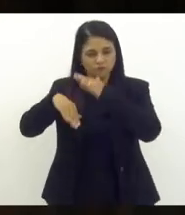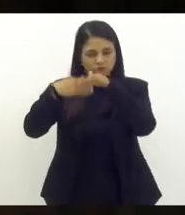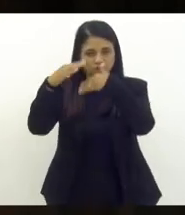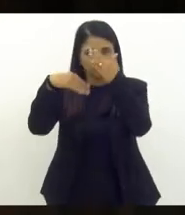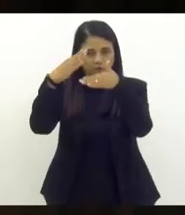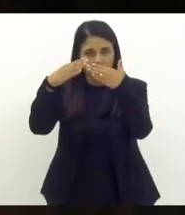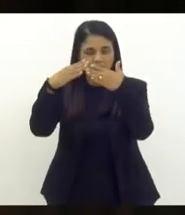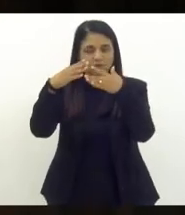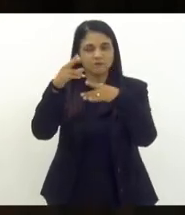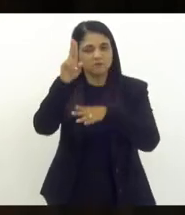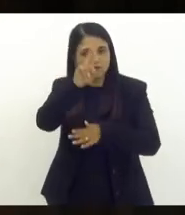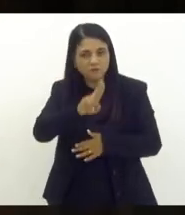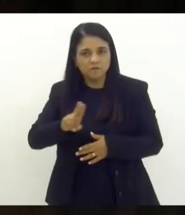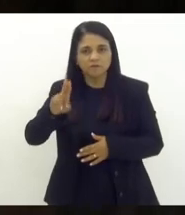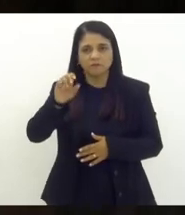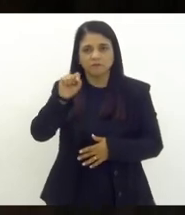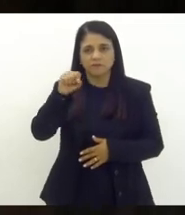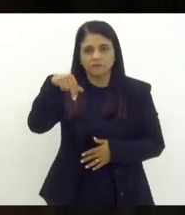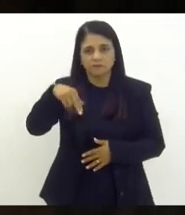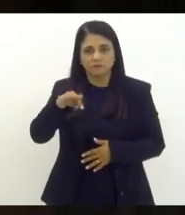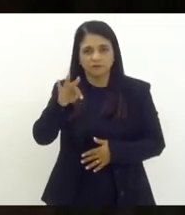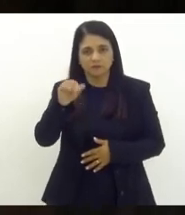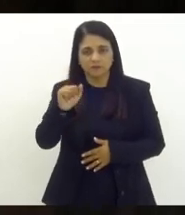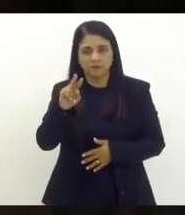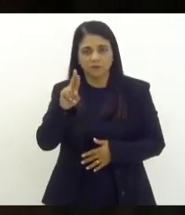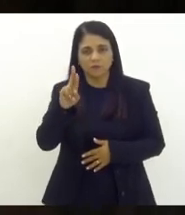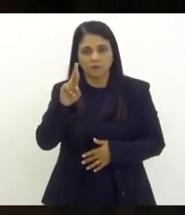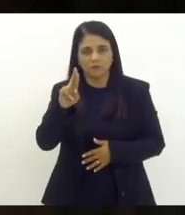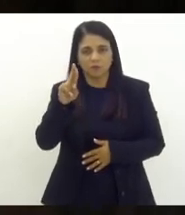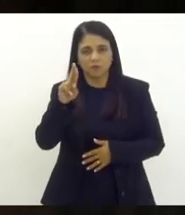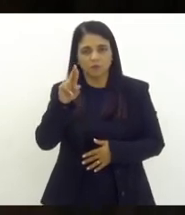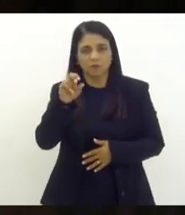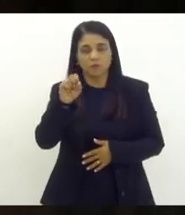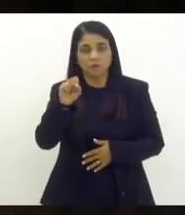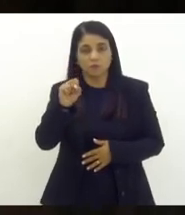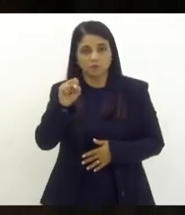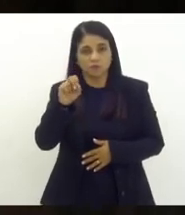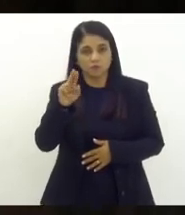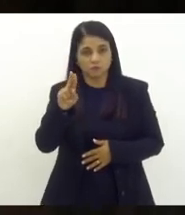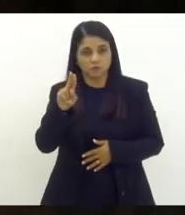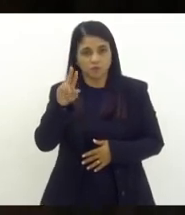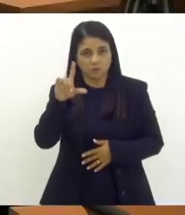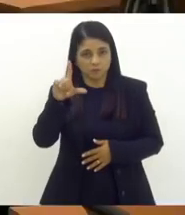e assessor do direito do reitor do Centro Universitário internacional